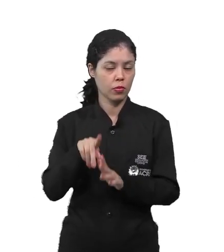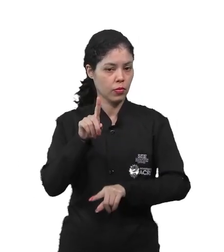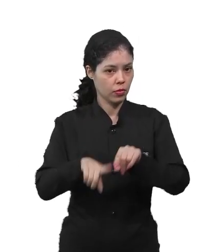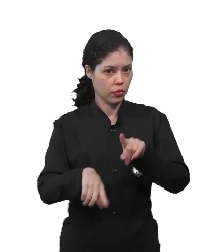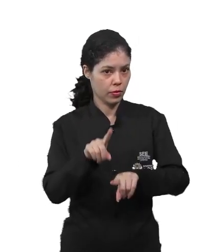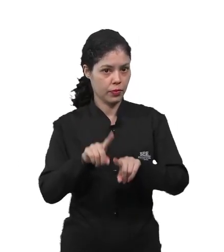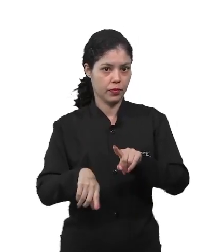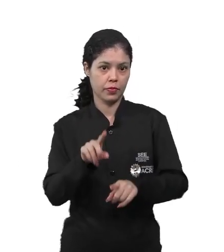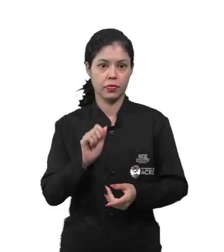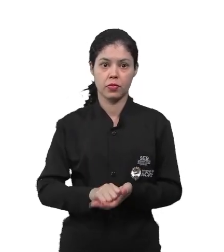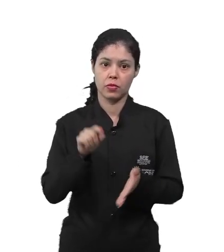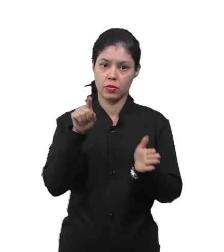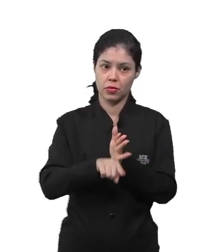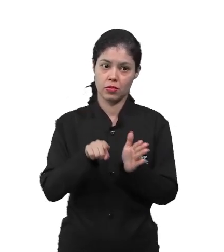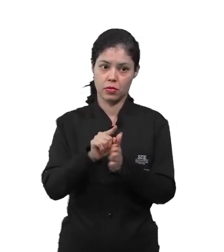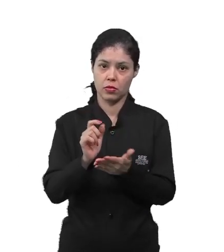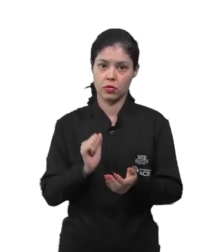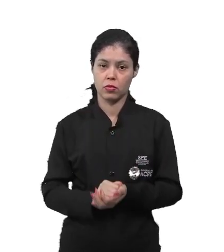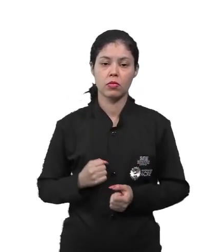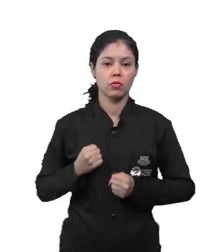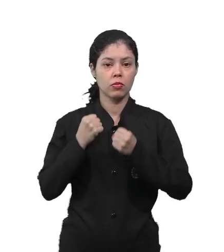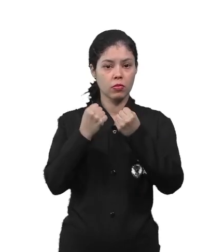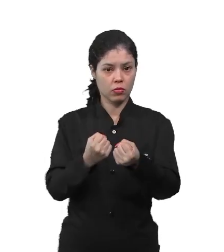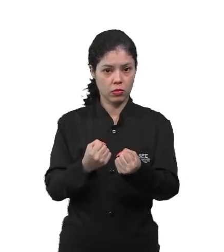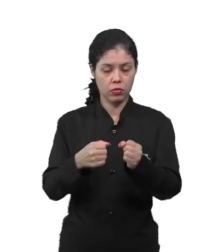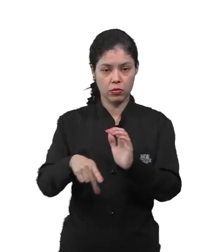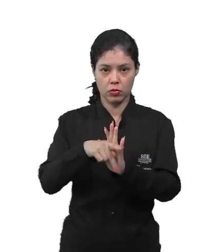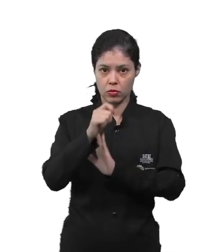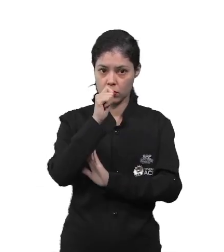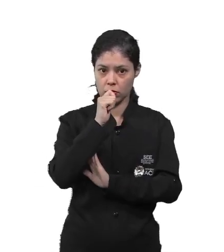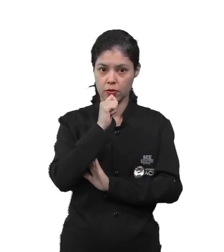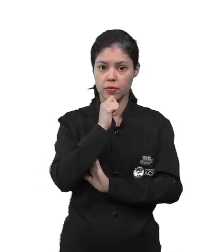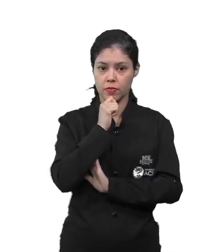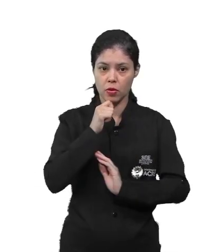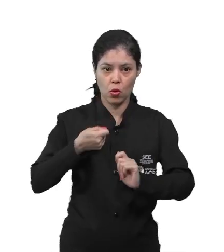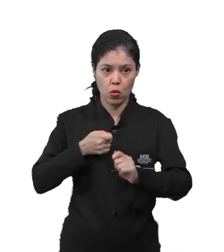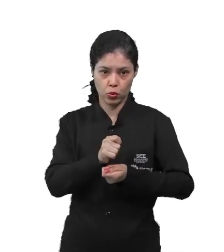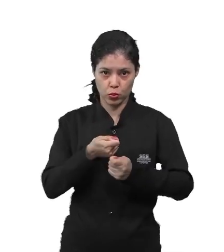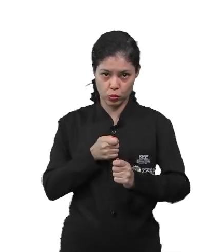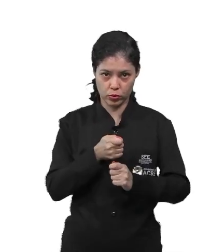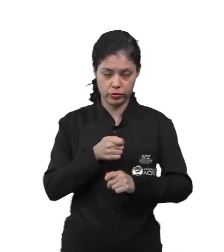por recursos e questões de poder e controle.